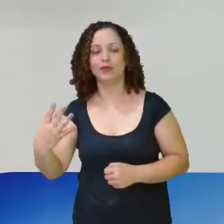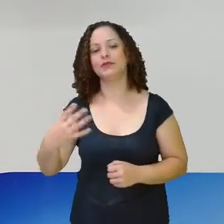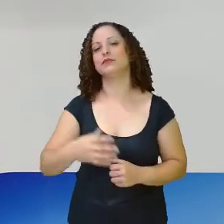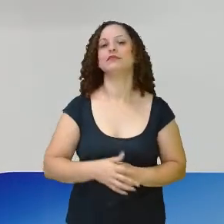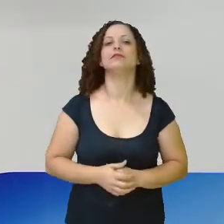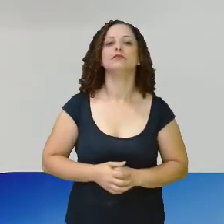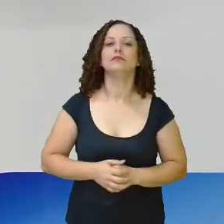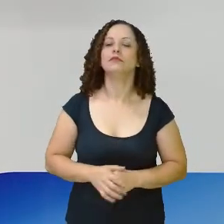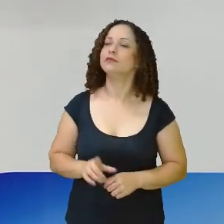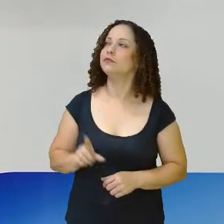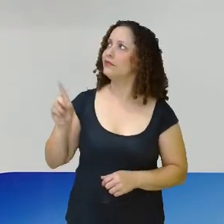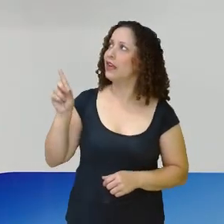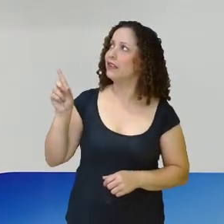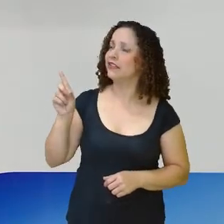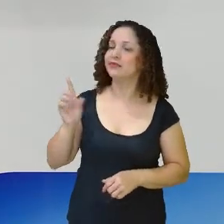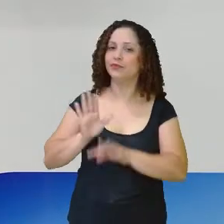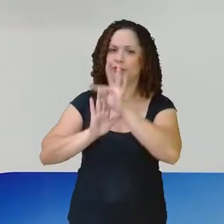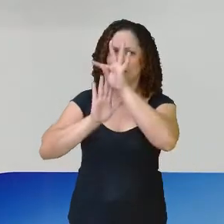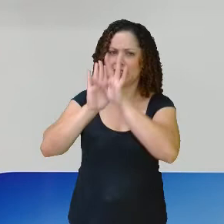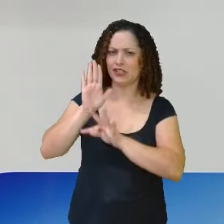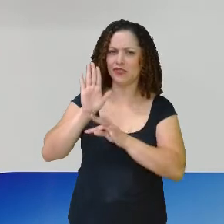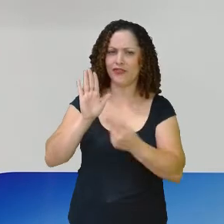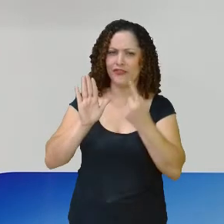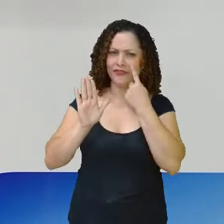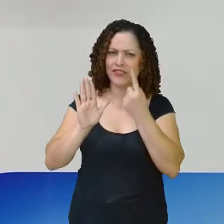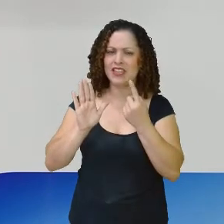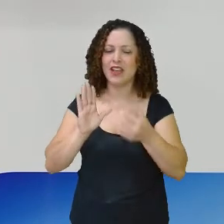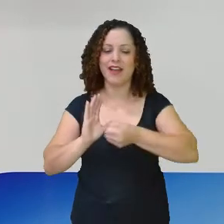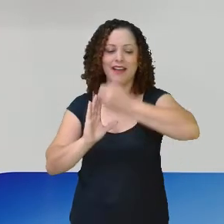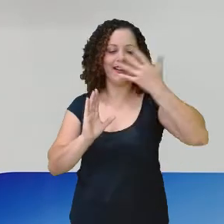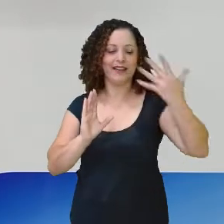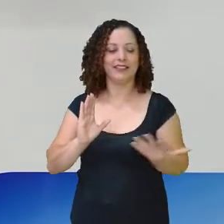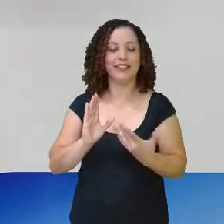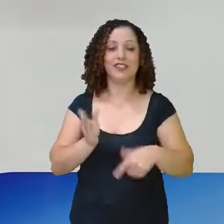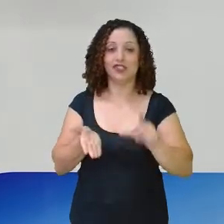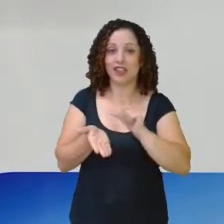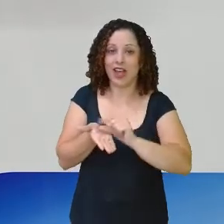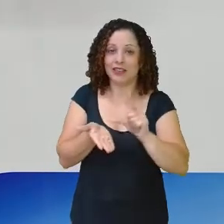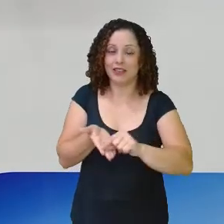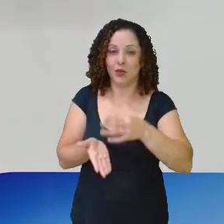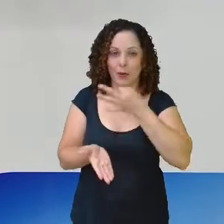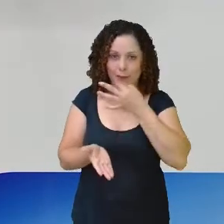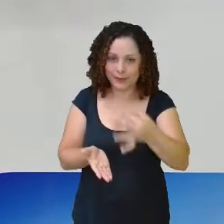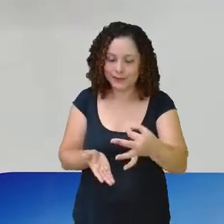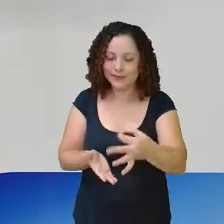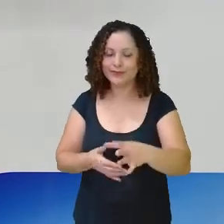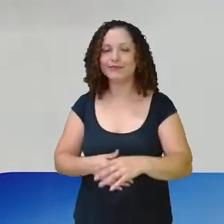só nessa parte aqui, a gente já vê muitas características de um artigo de opinião. Olha só.